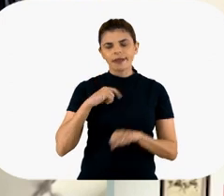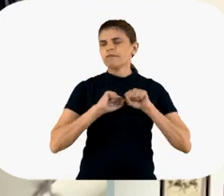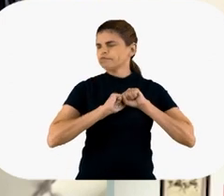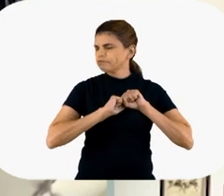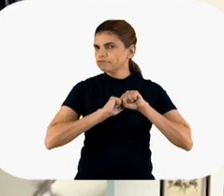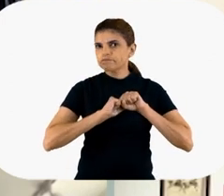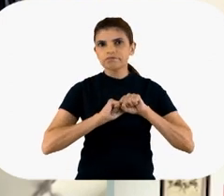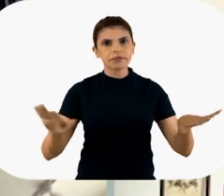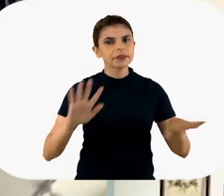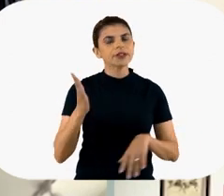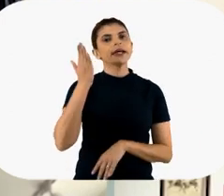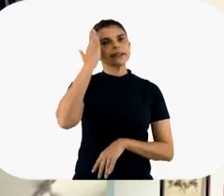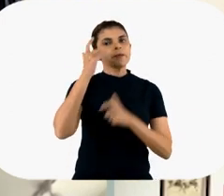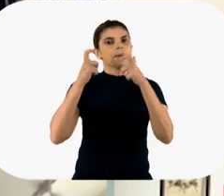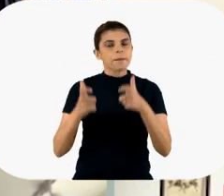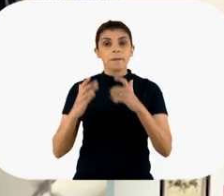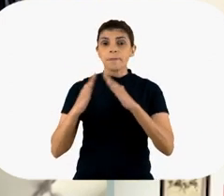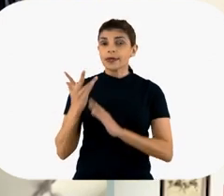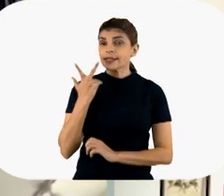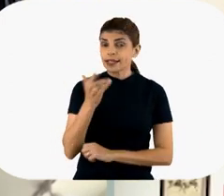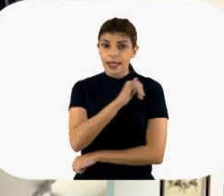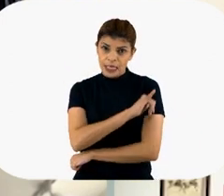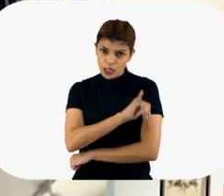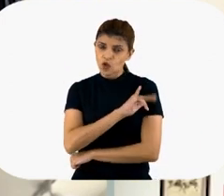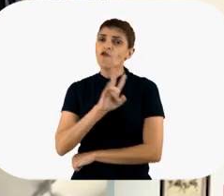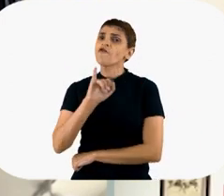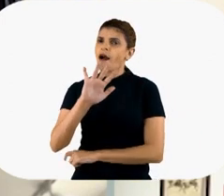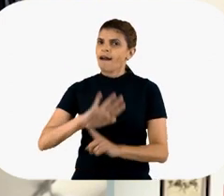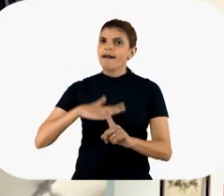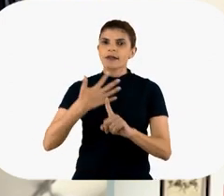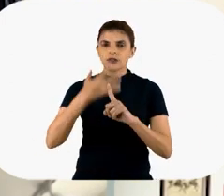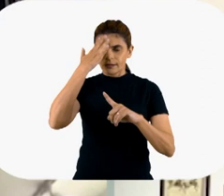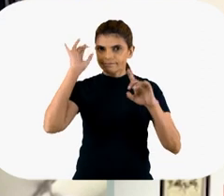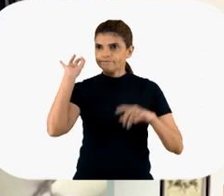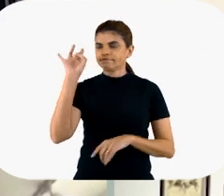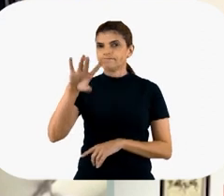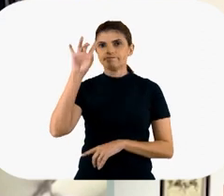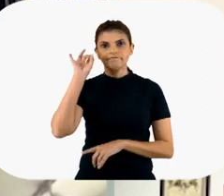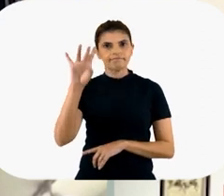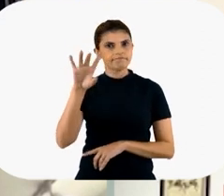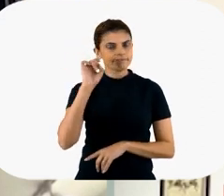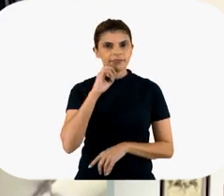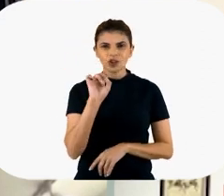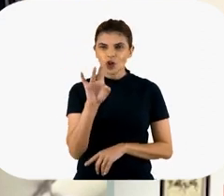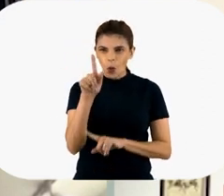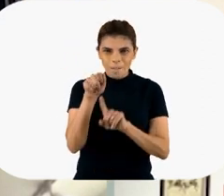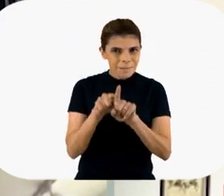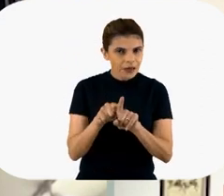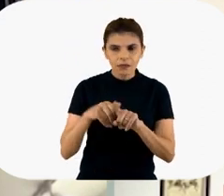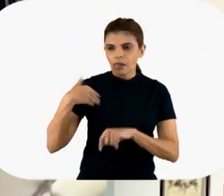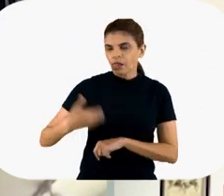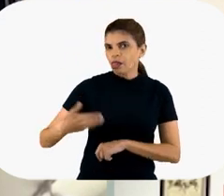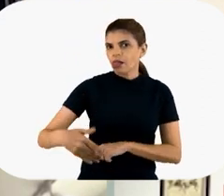aí quem está no Ceará e quem está no Rio de Janeiro deve já estar com a cabeça que não dá para pensar que isso aqui vai ser só um mês.